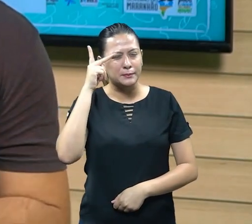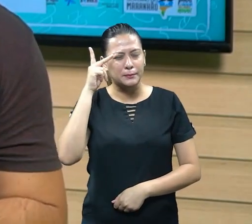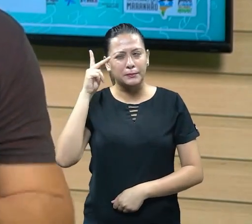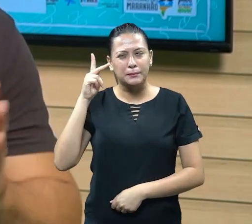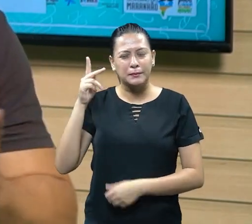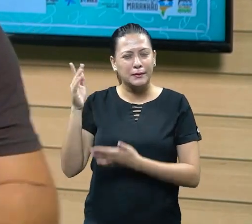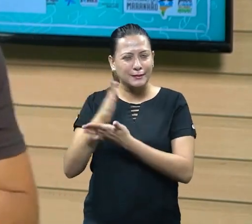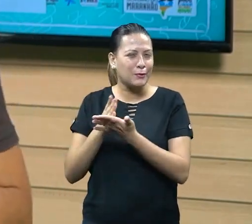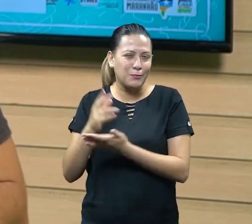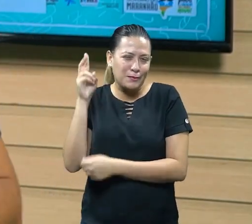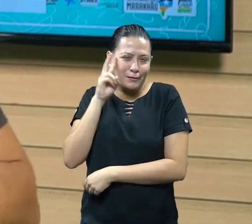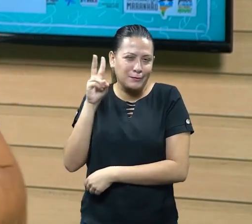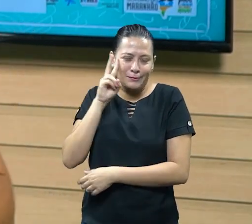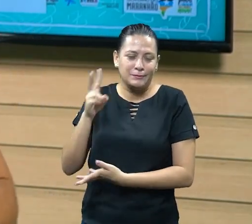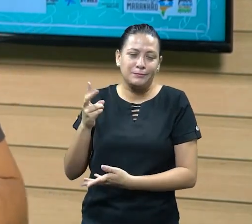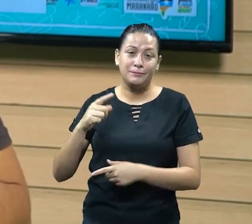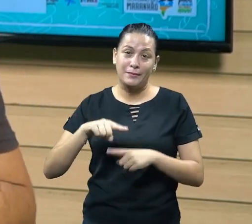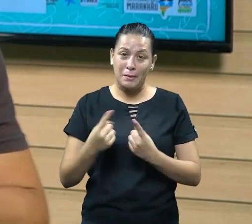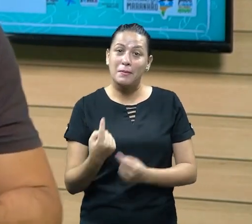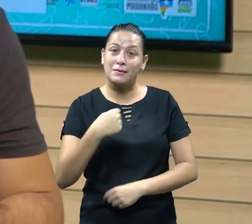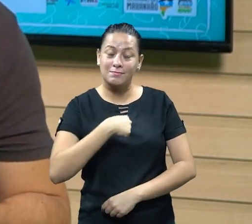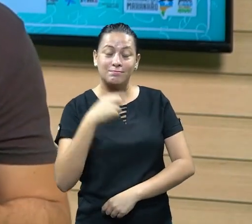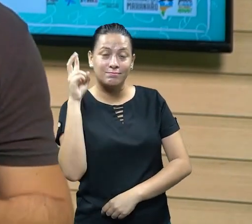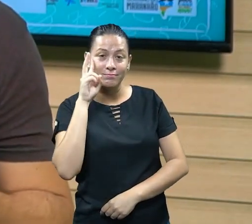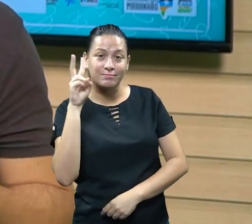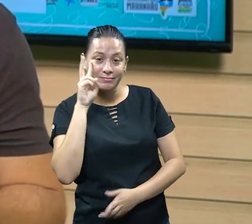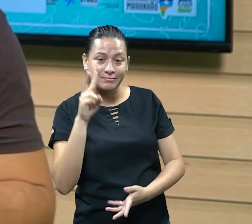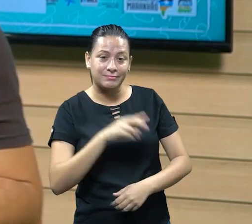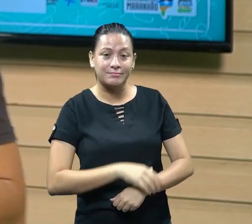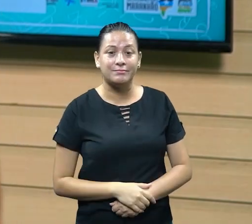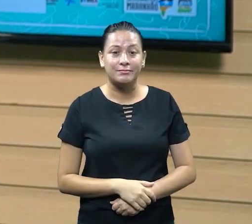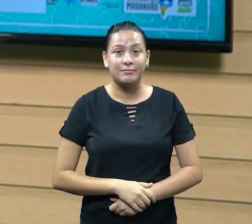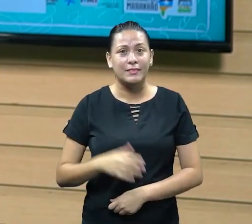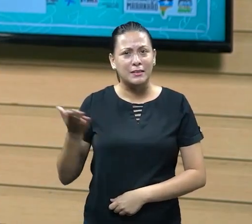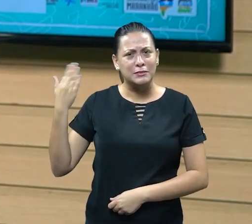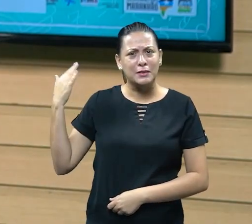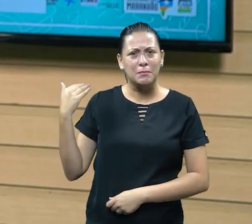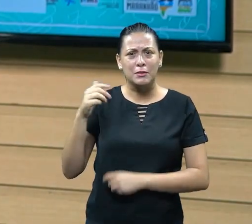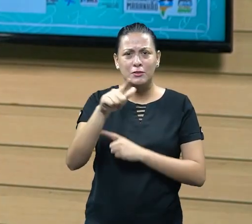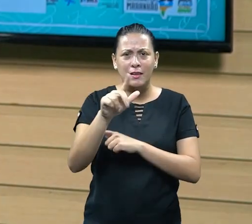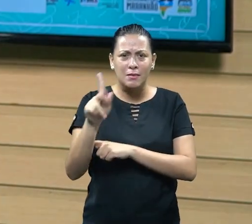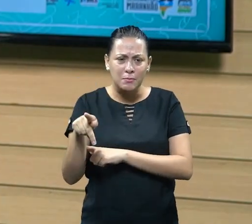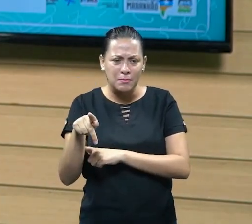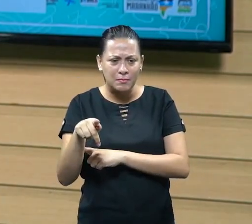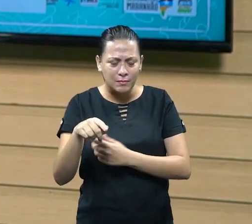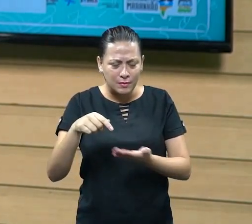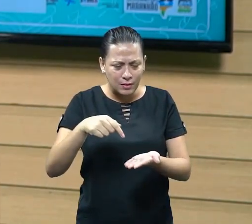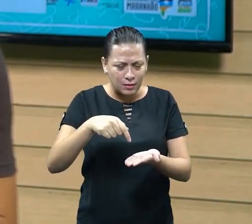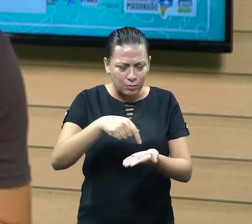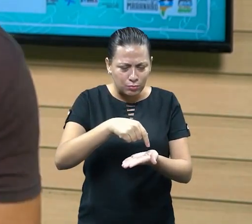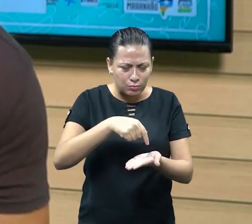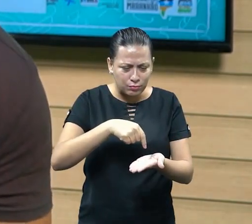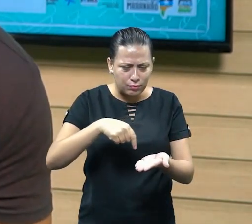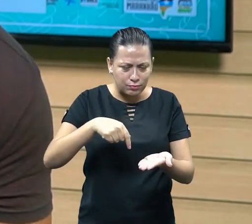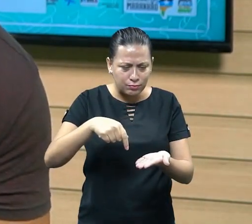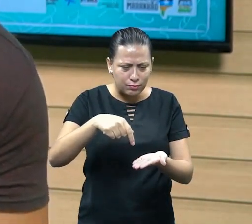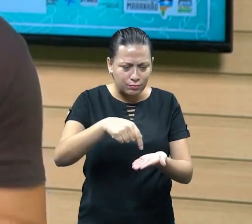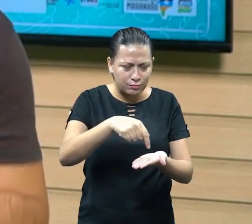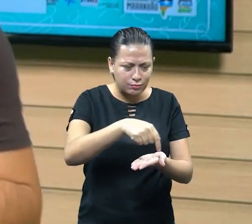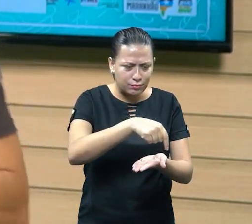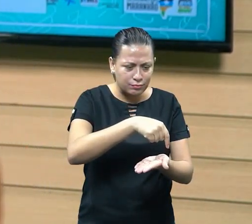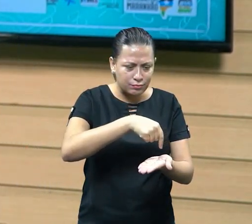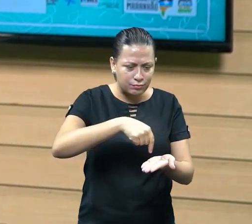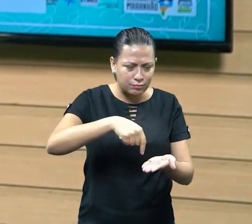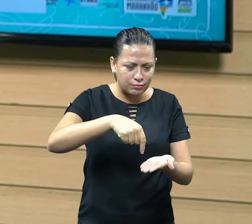mais moderna. Mas eu lembro que eu era da época do LP, que eu tinha que procurar a faixa musical lá, com a